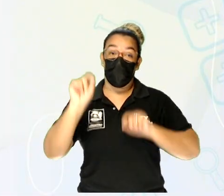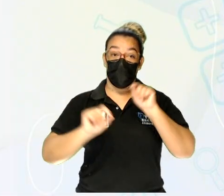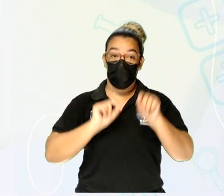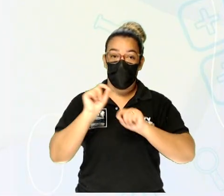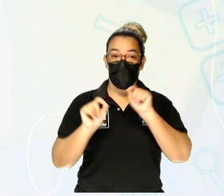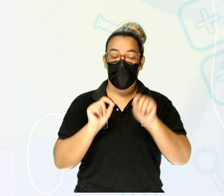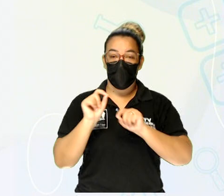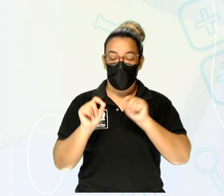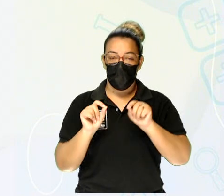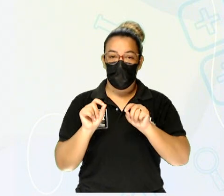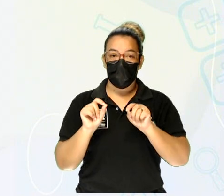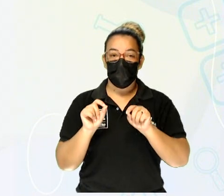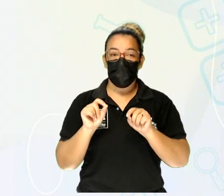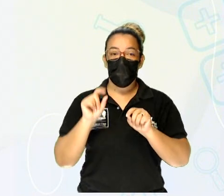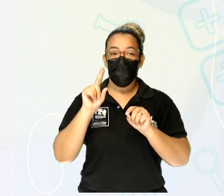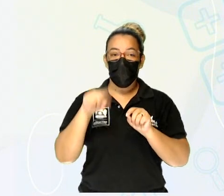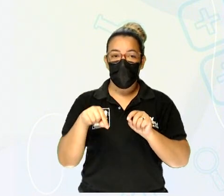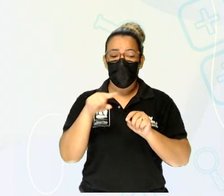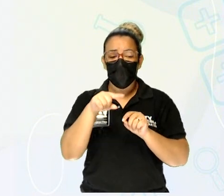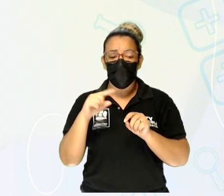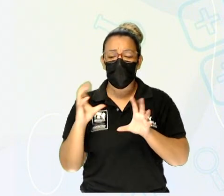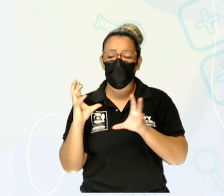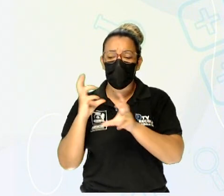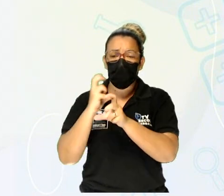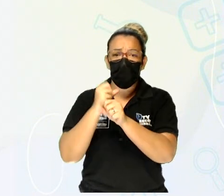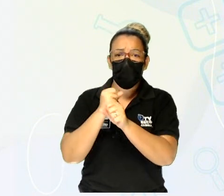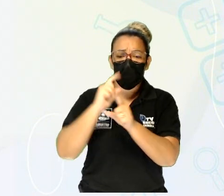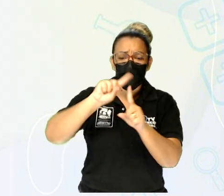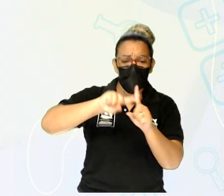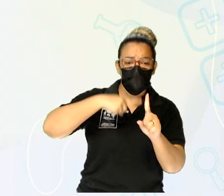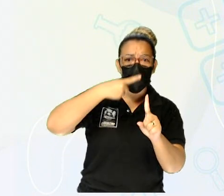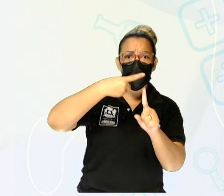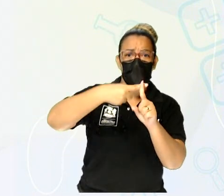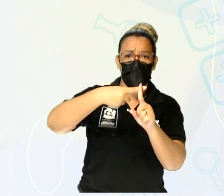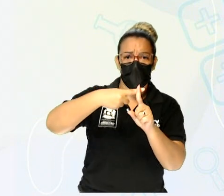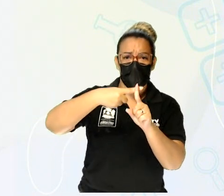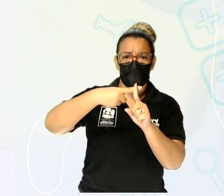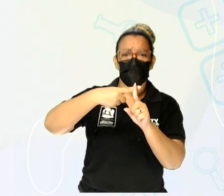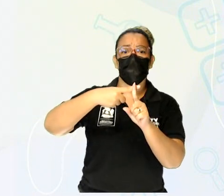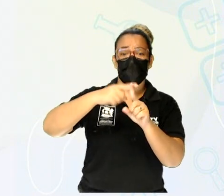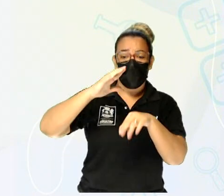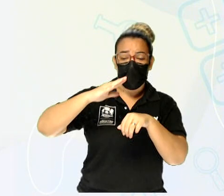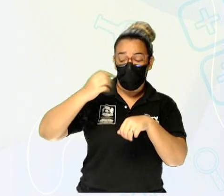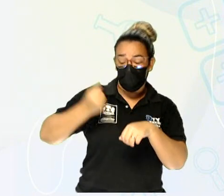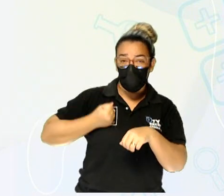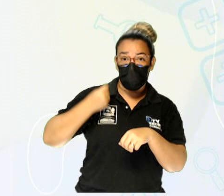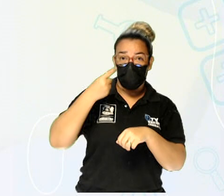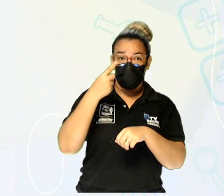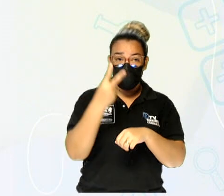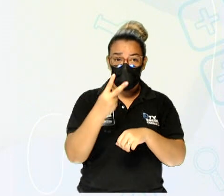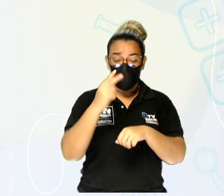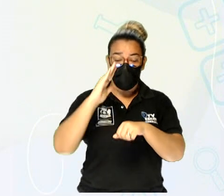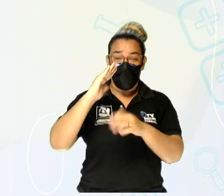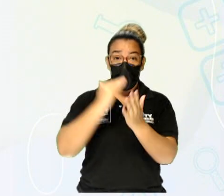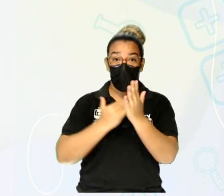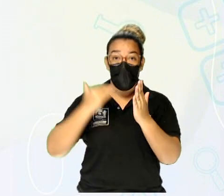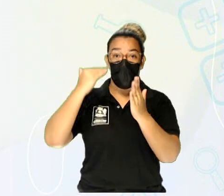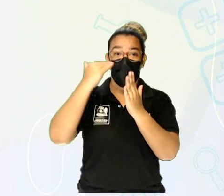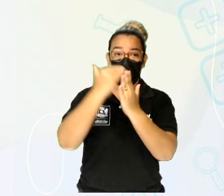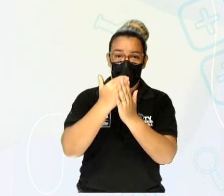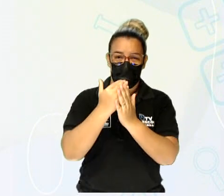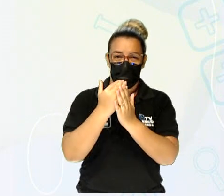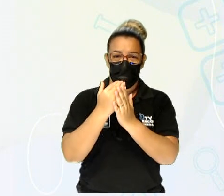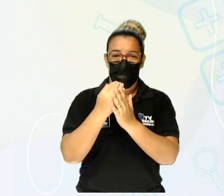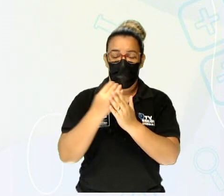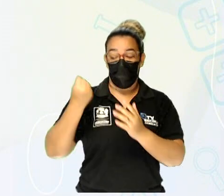que eu vou trazer aqui é fechamento, que é a soma de dois ou mais números naturais, é sempre um número natural. Então, por